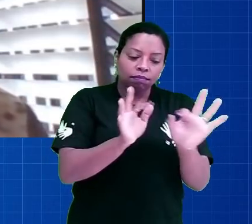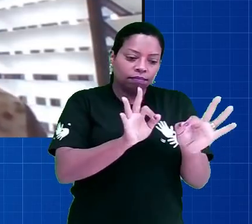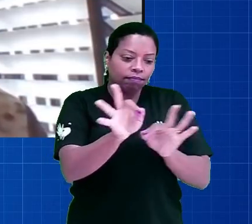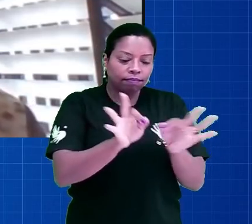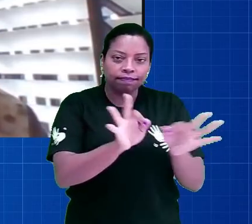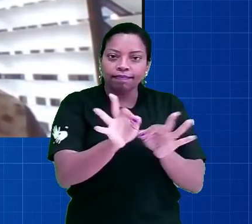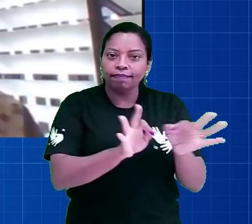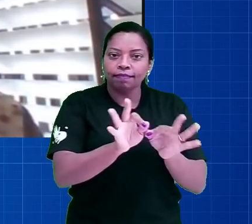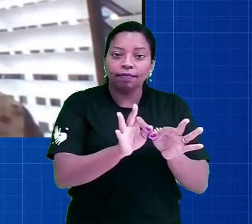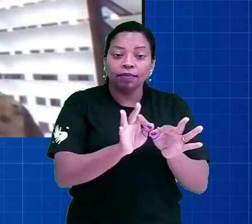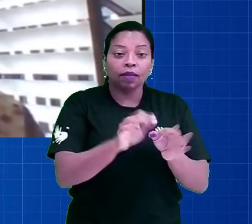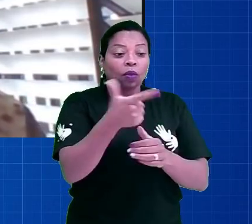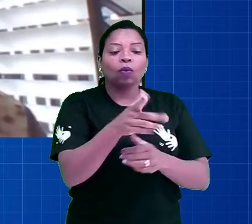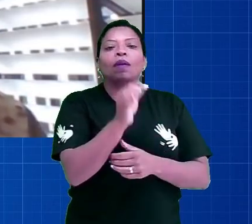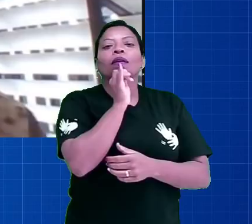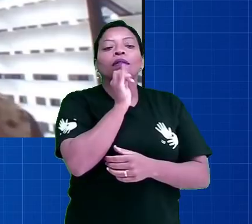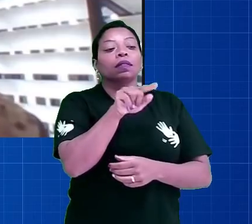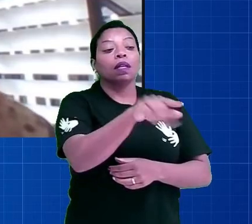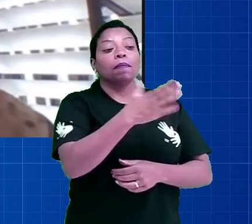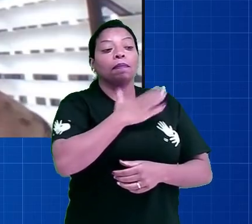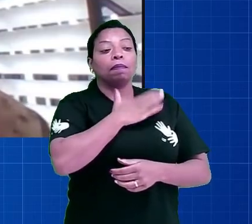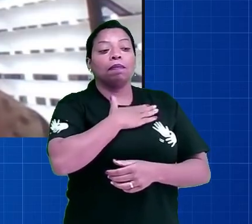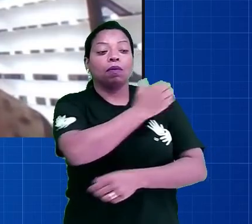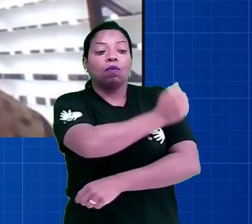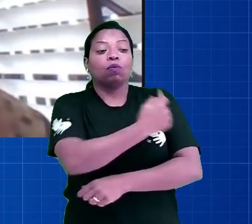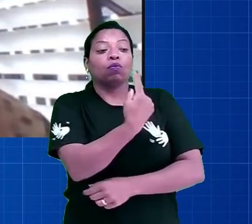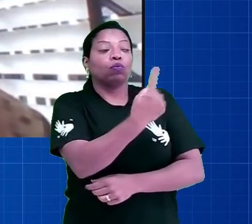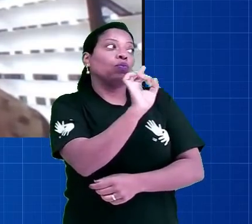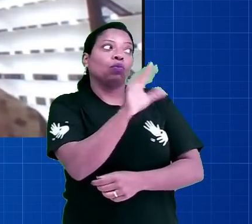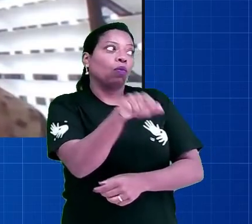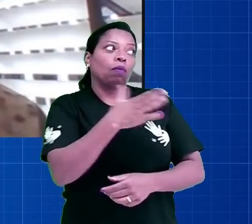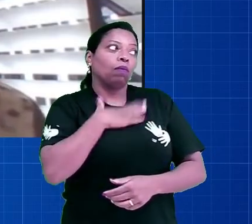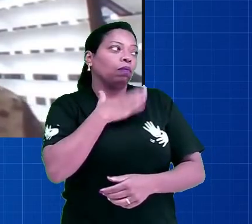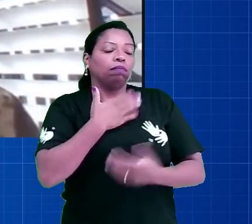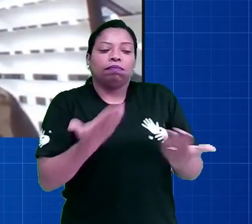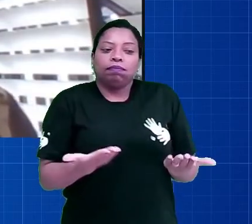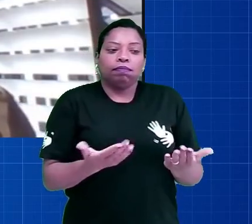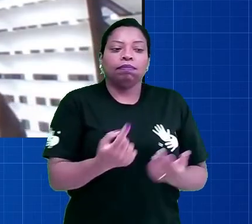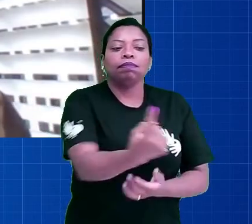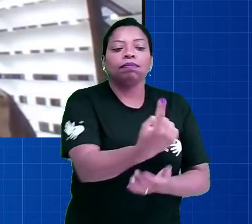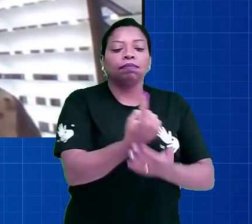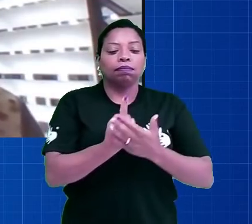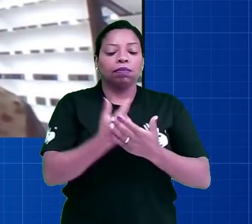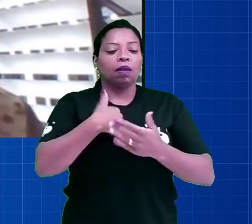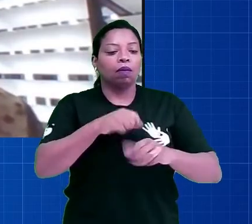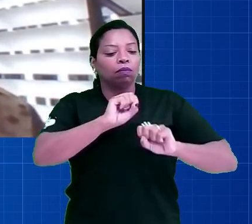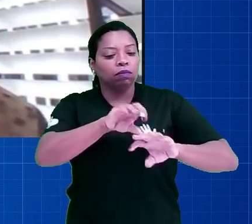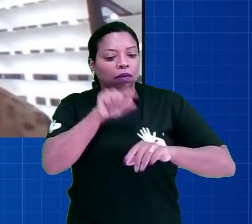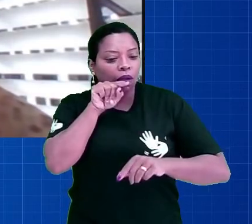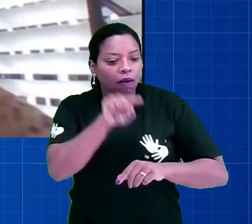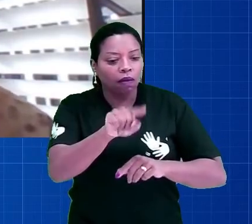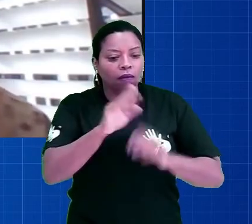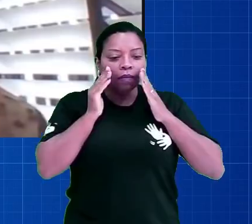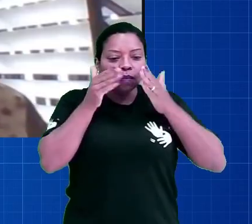seu planejamento conjunto, eles já não têm, este é o meu aluno, é este que eu vim, para este que eu vim olhar,